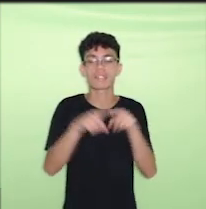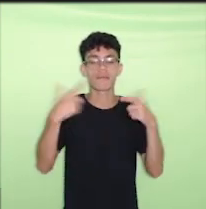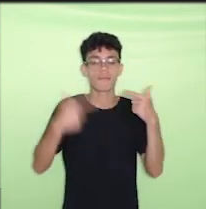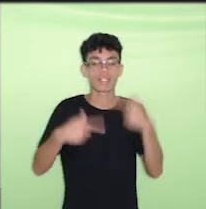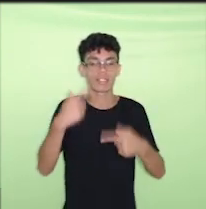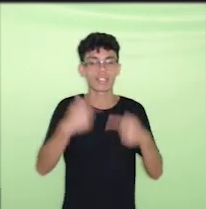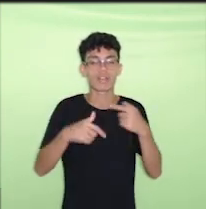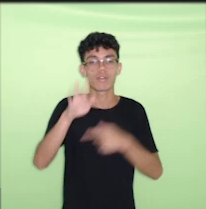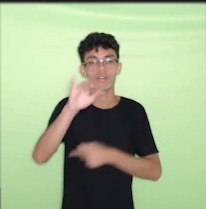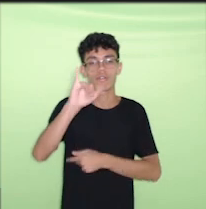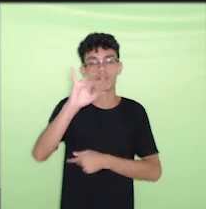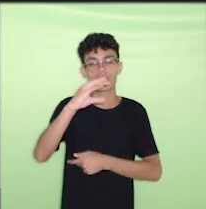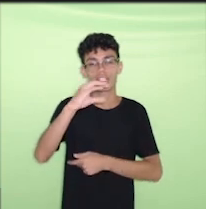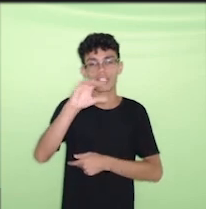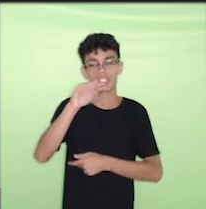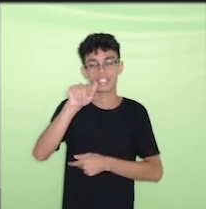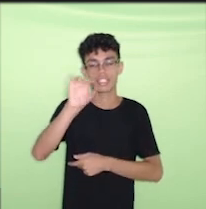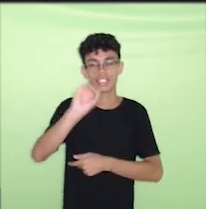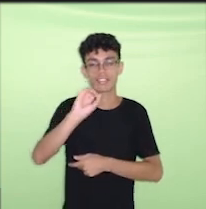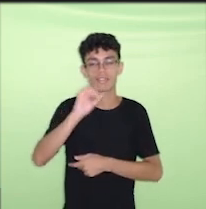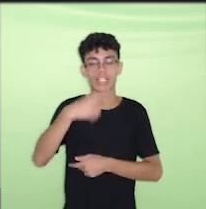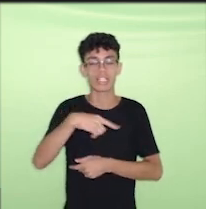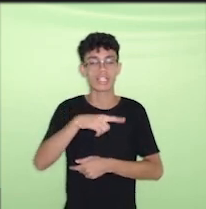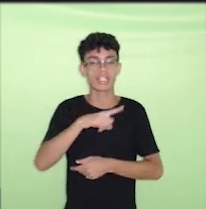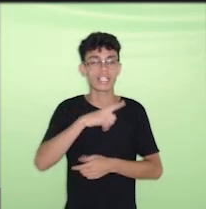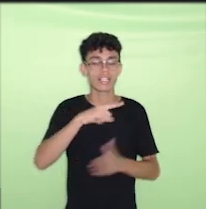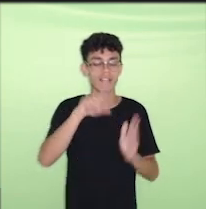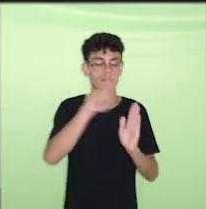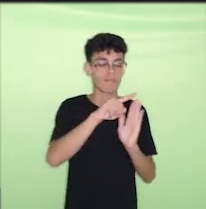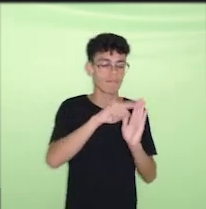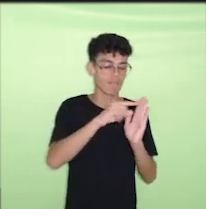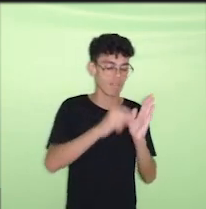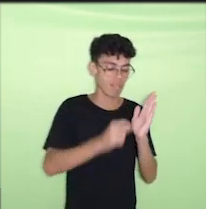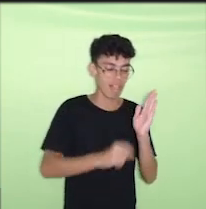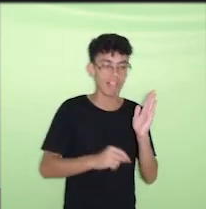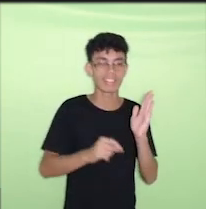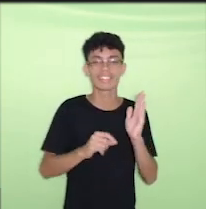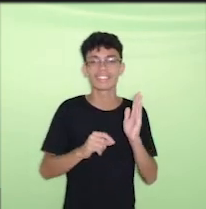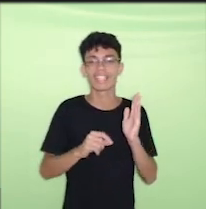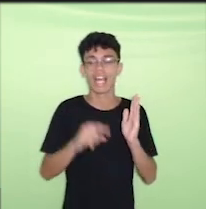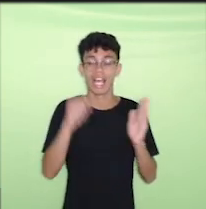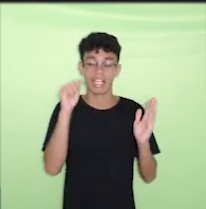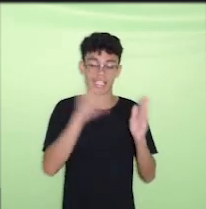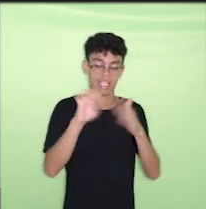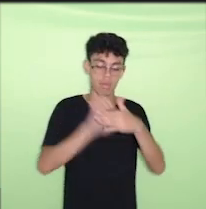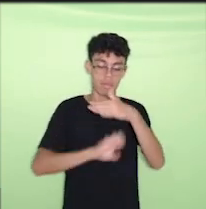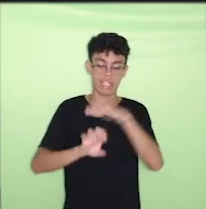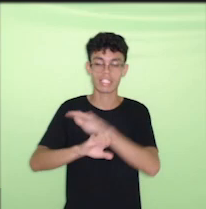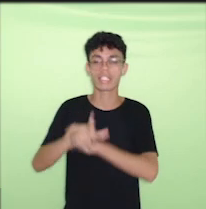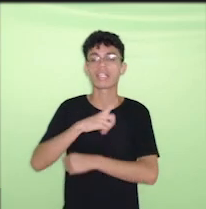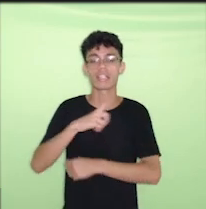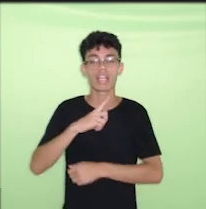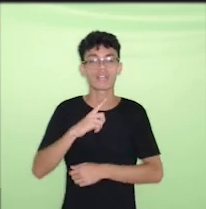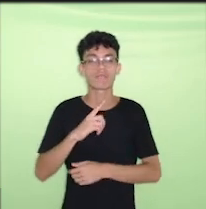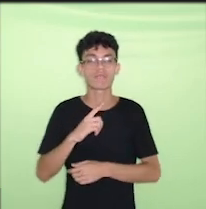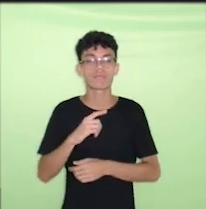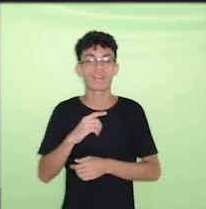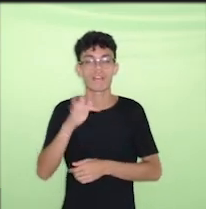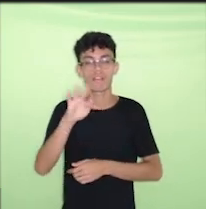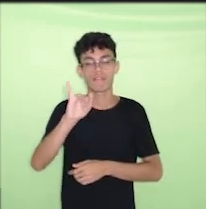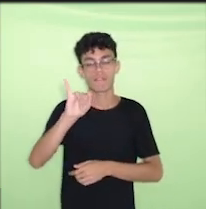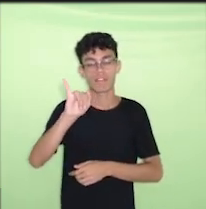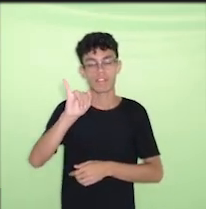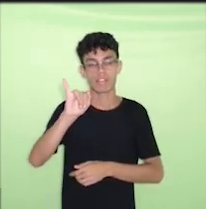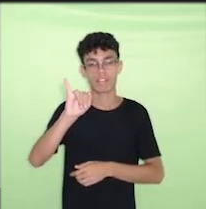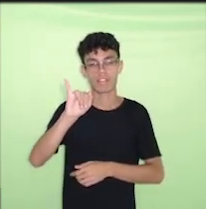de ficção eu sinto que eles têm uma camada mais filosófica. Não que esses não tenham, eu acho que a empresa ela tem essa camada até